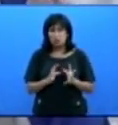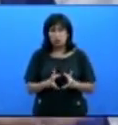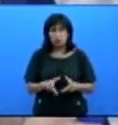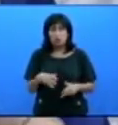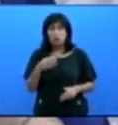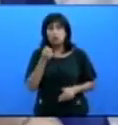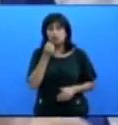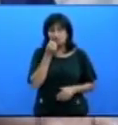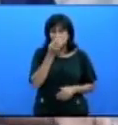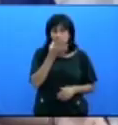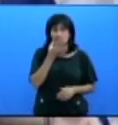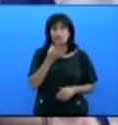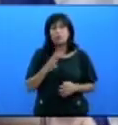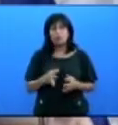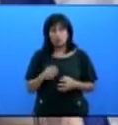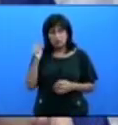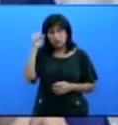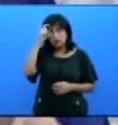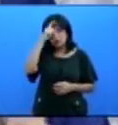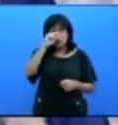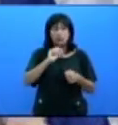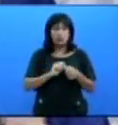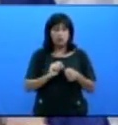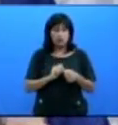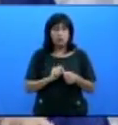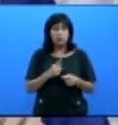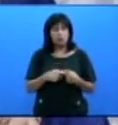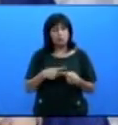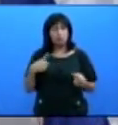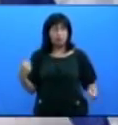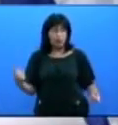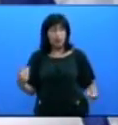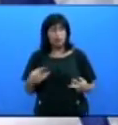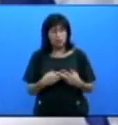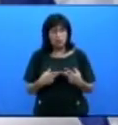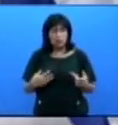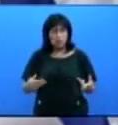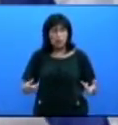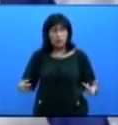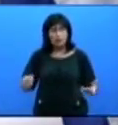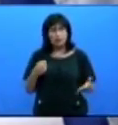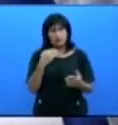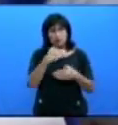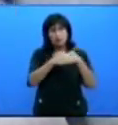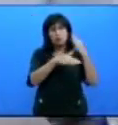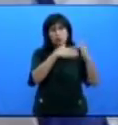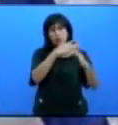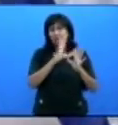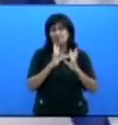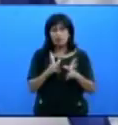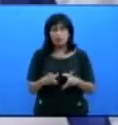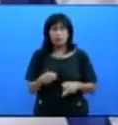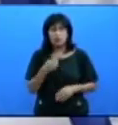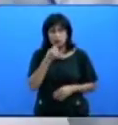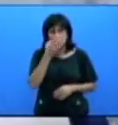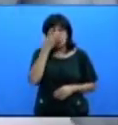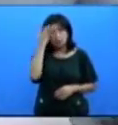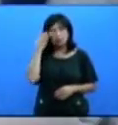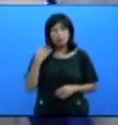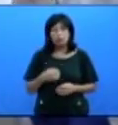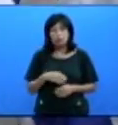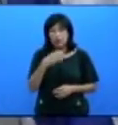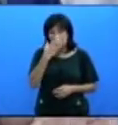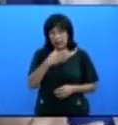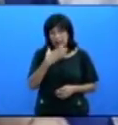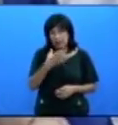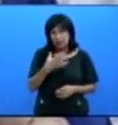bloco, é tudo muito complicado. Mas a expectativa deles é a de que, em dezembro, esta obra da Casa